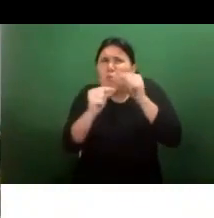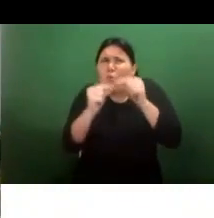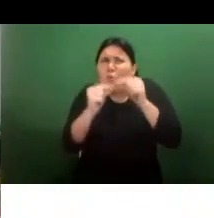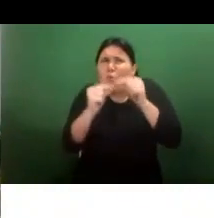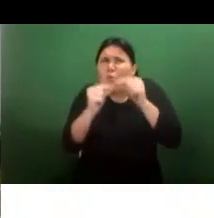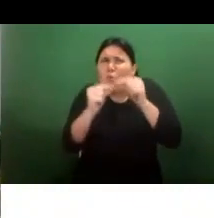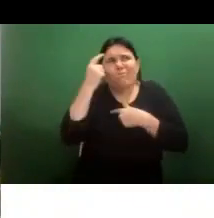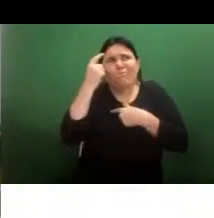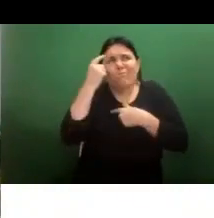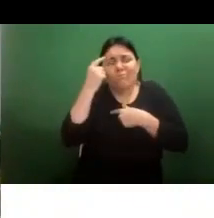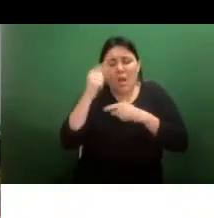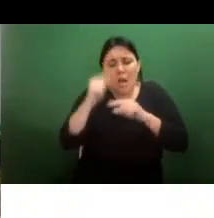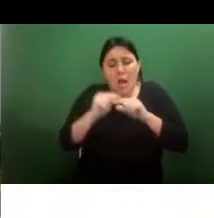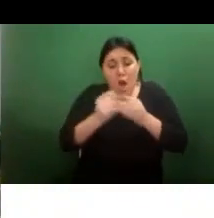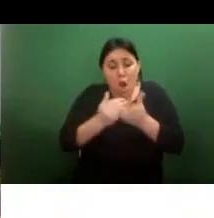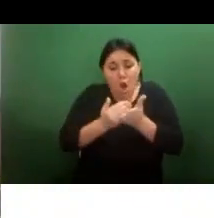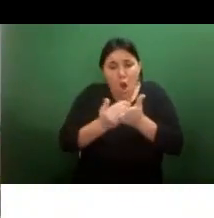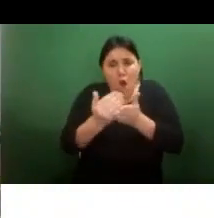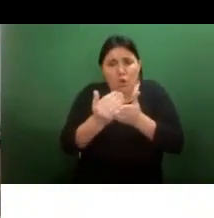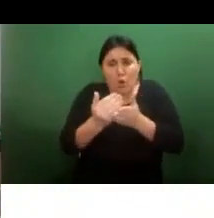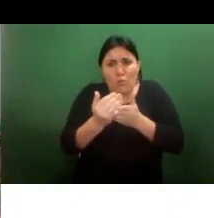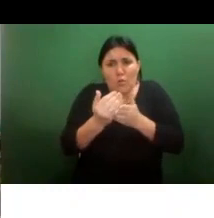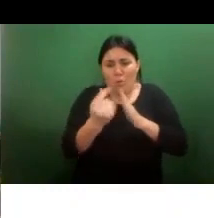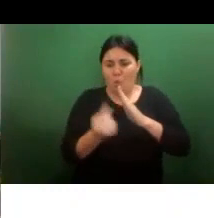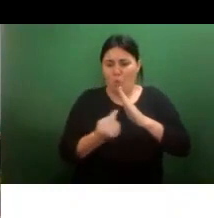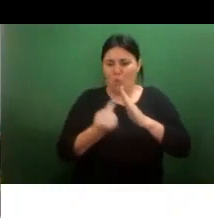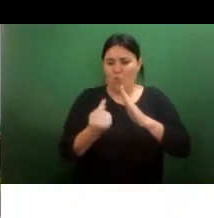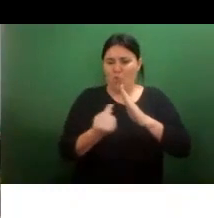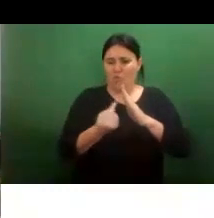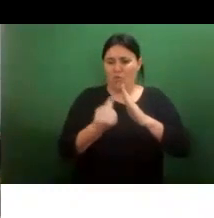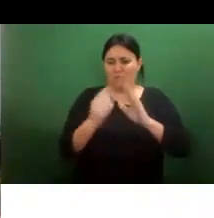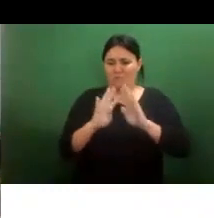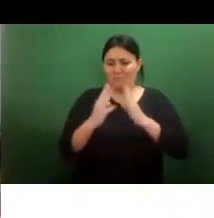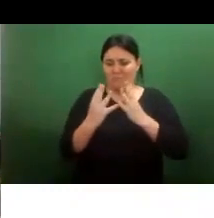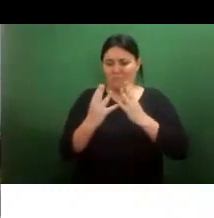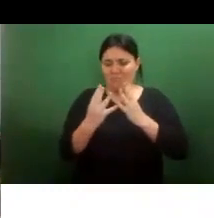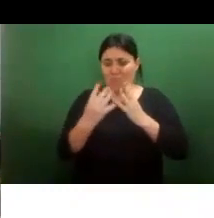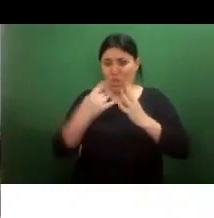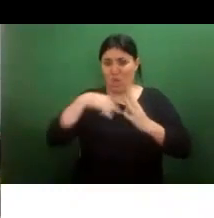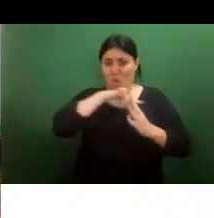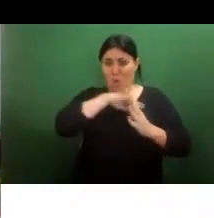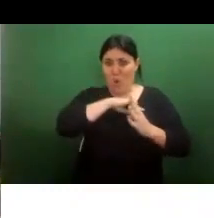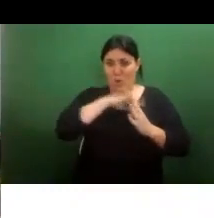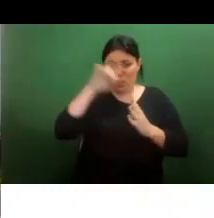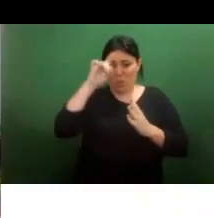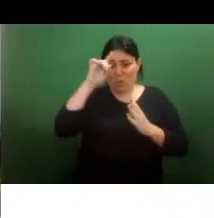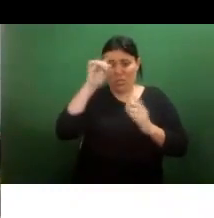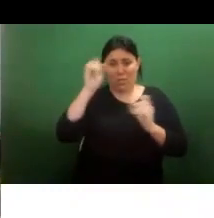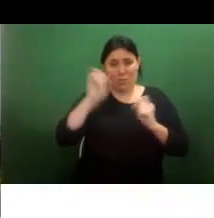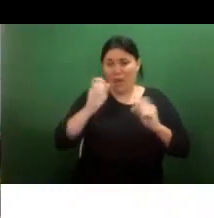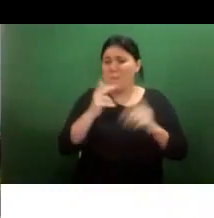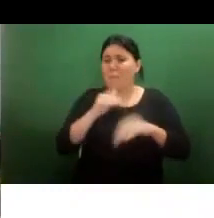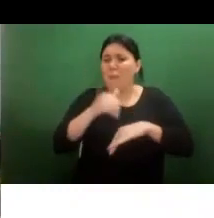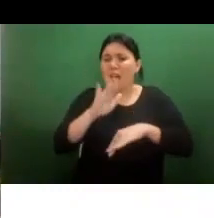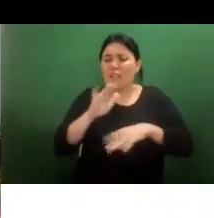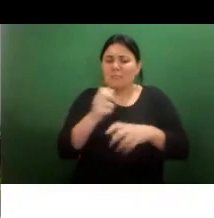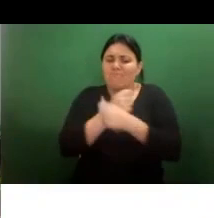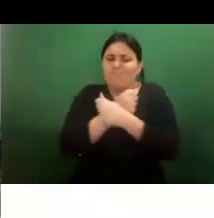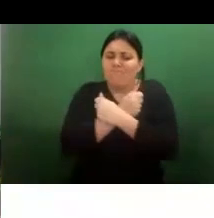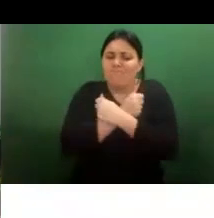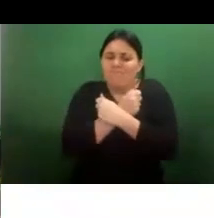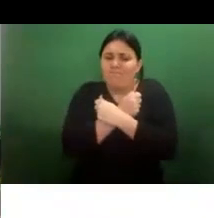do isolamento social, a rotina de todos nós foi alterada. Nós já não podemos mais abraçar os nossos amigos,